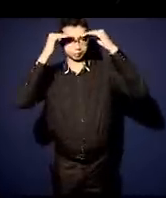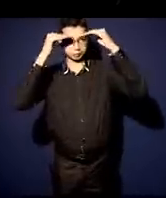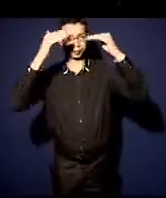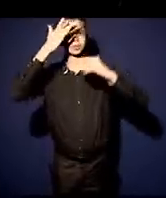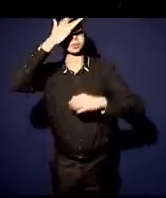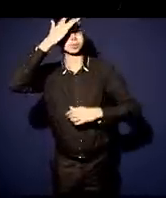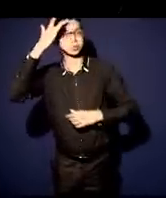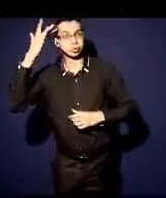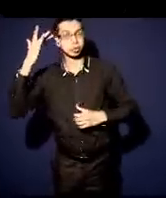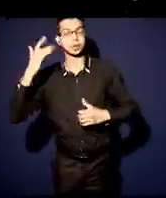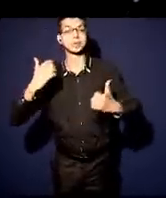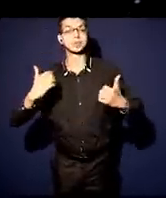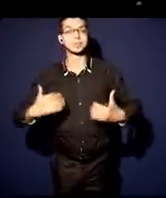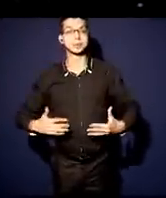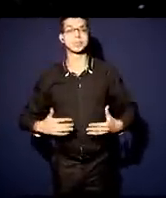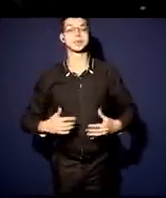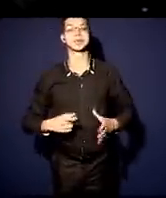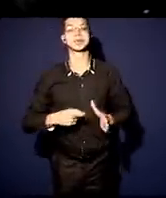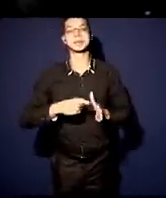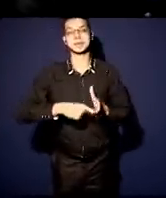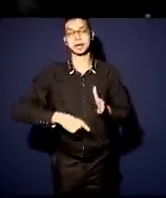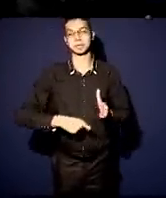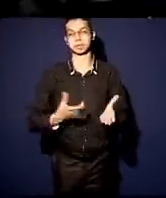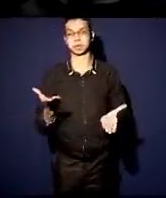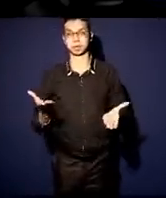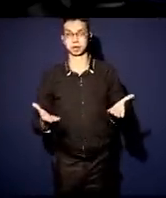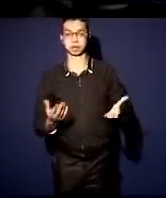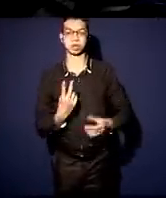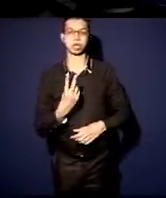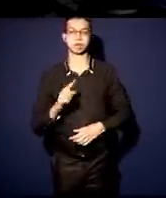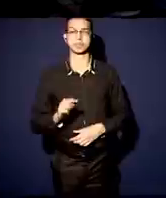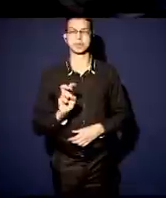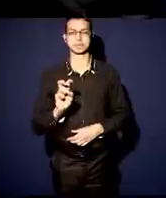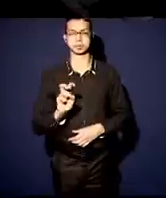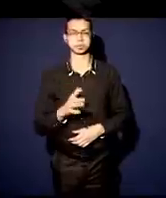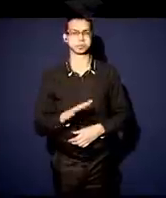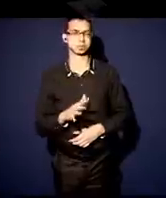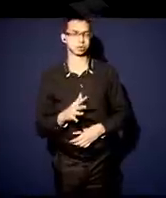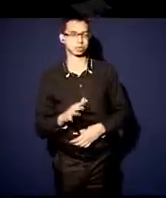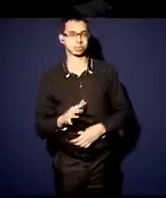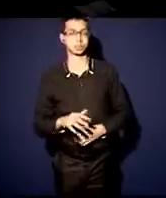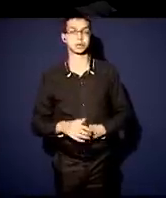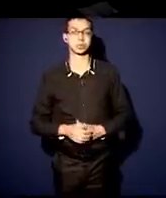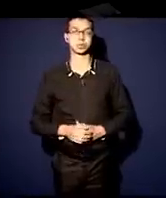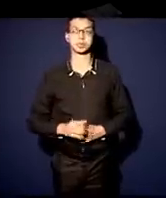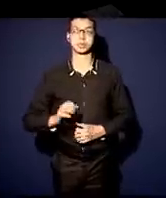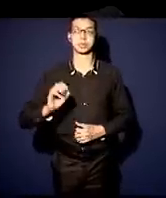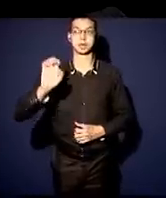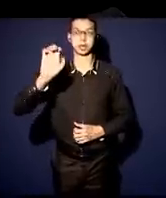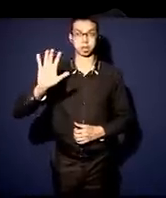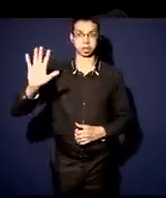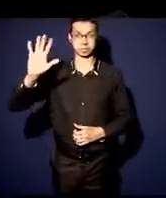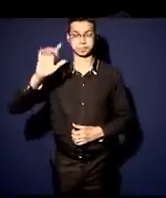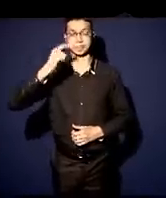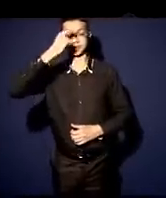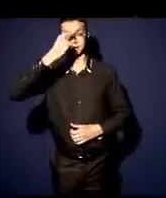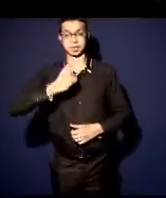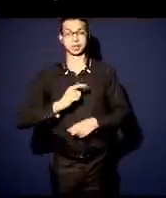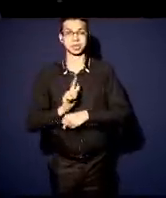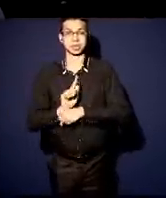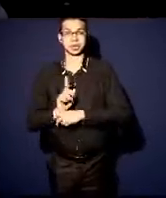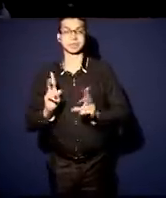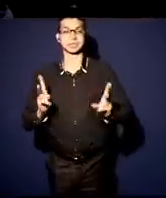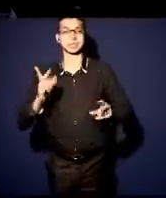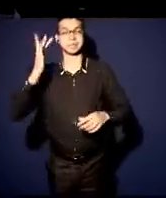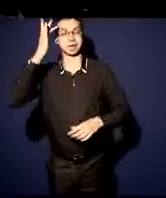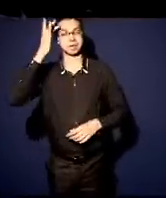que a taxa de equilíbrio é 2,5 na Europa, porque eu sempre, como gestor, aprendi que achar que todo mundo, né, que